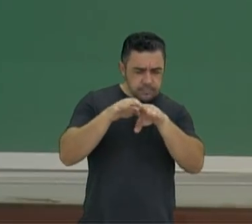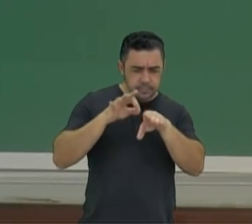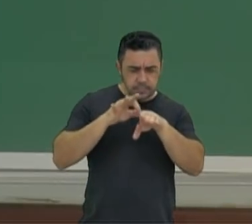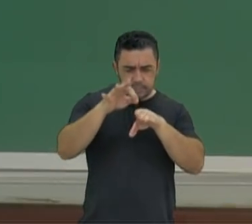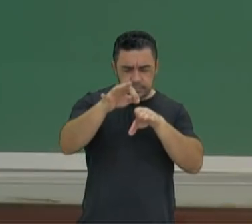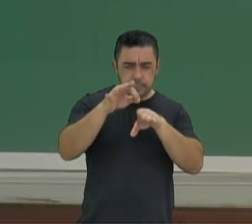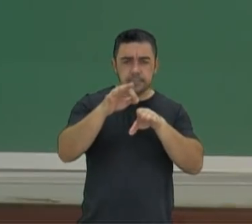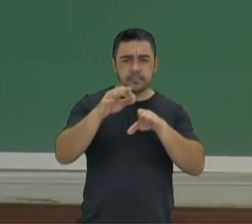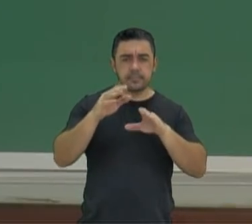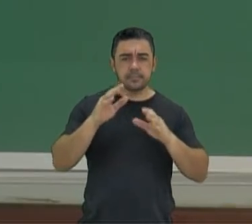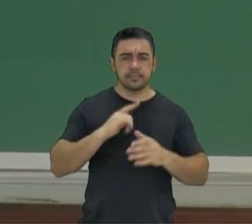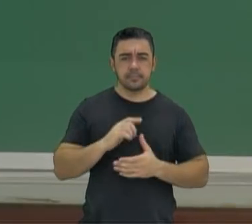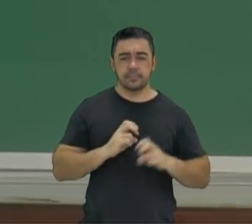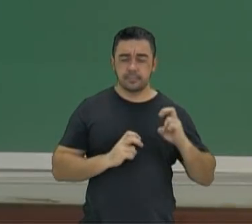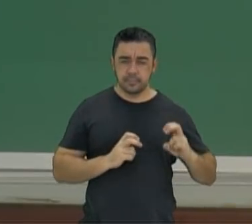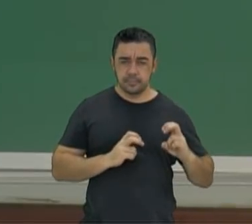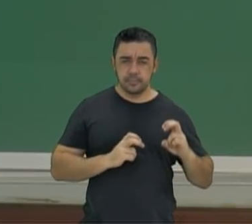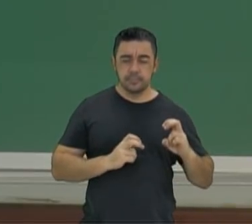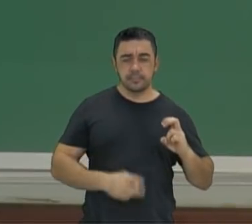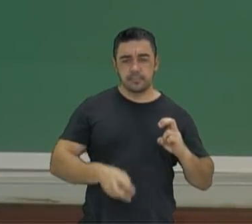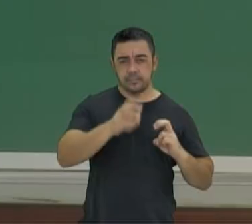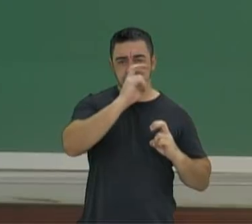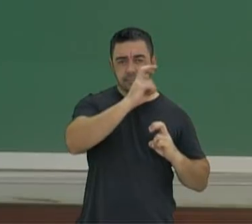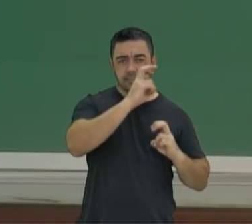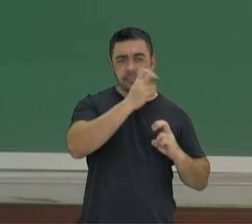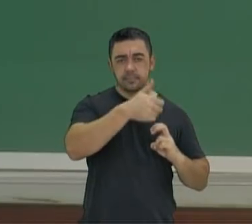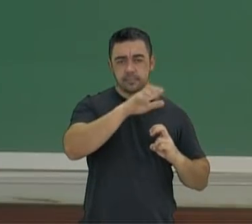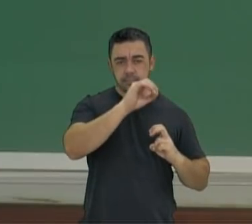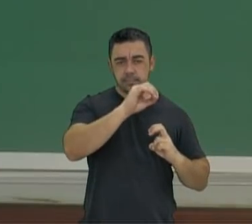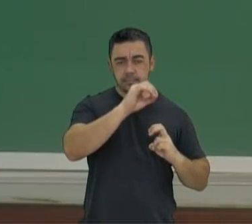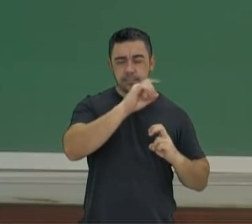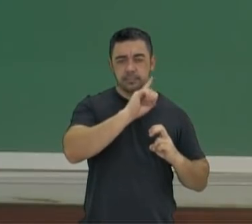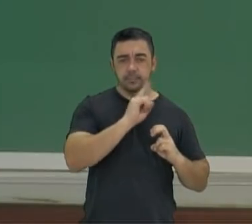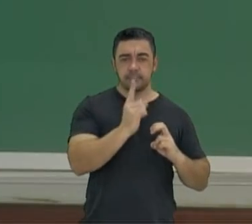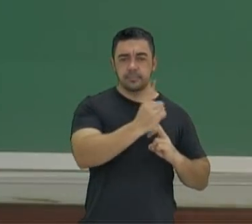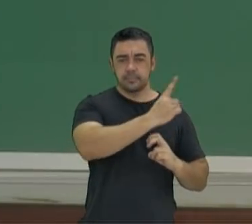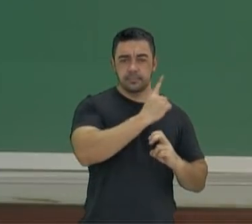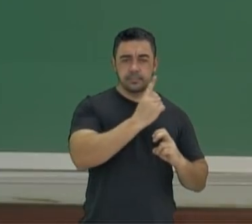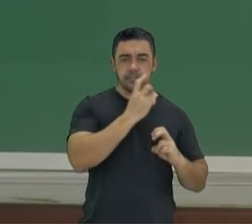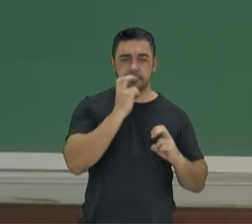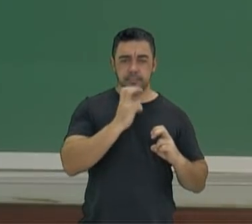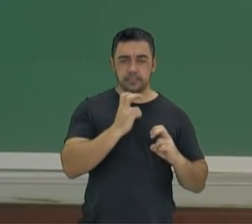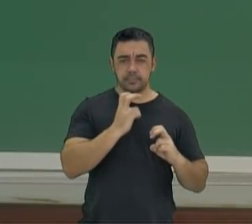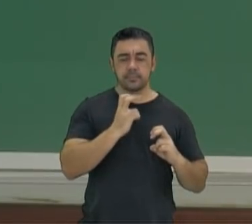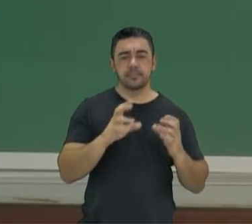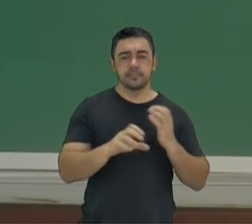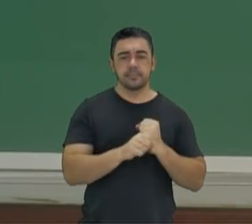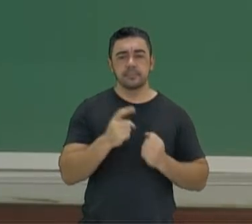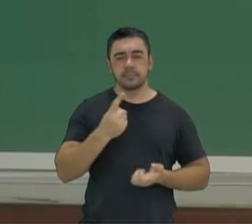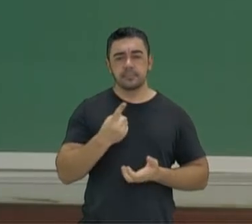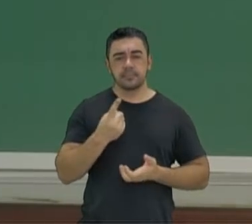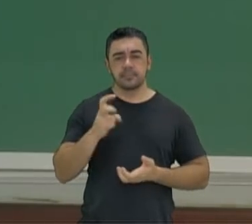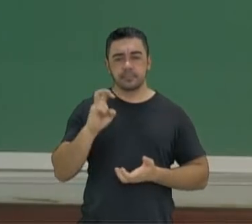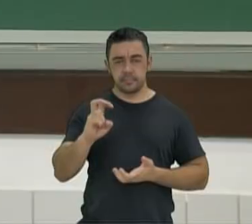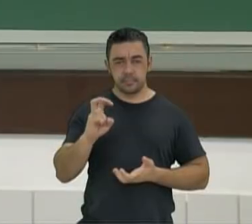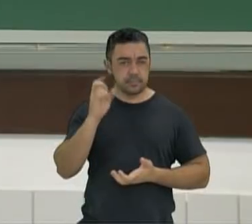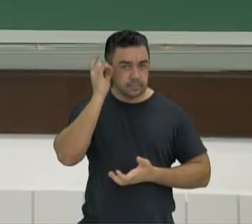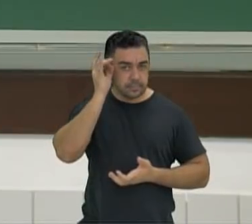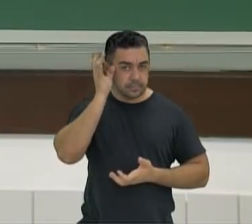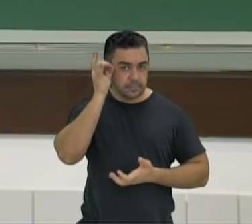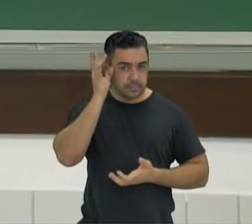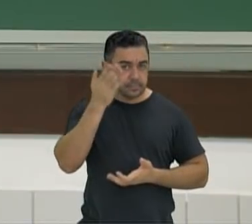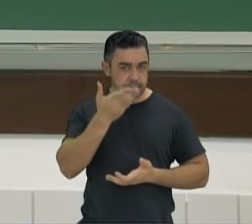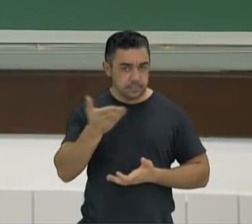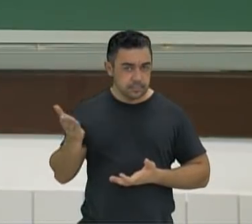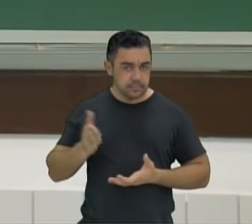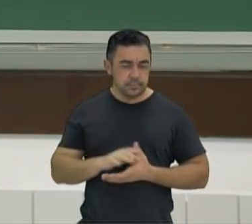Bom, 5 com mais 5, 10. Com as arestas laterais, 15. Bem facinho,